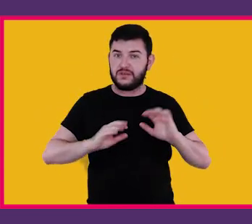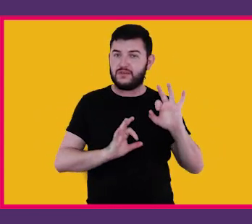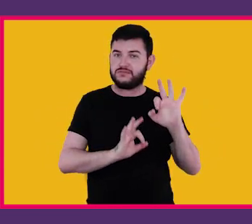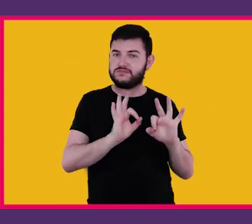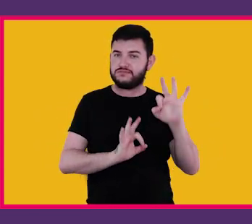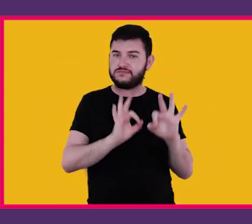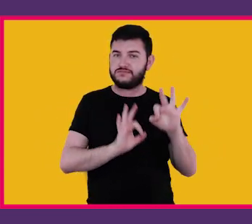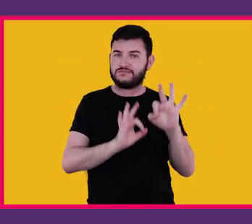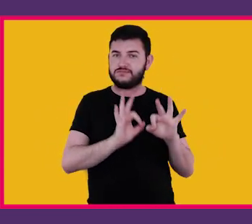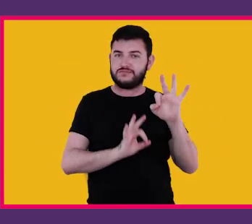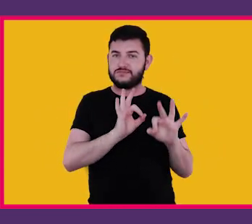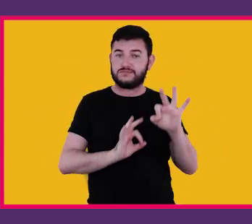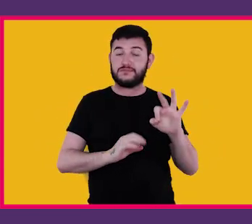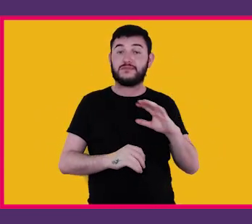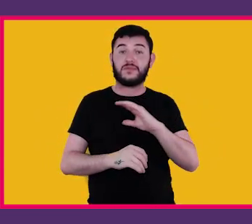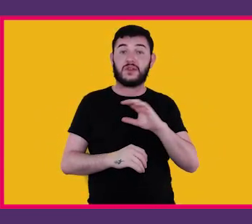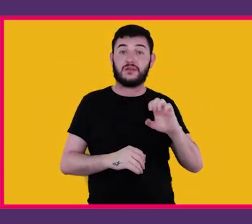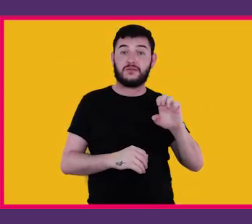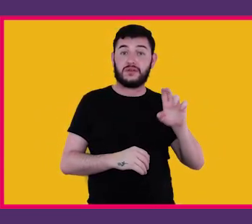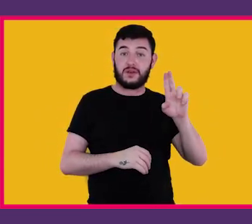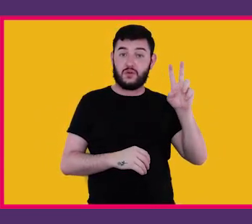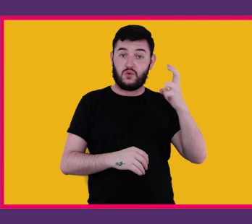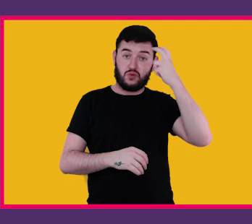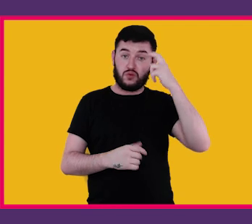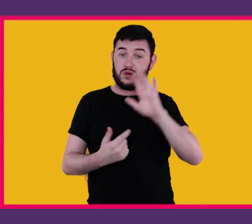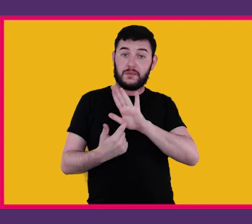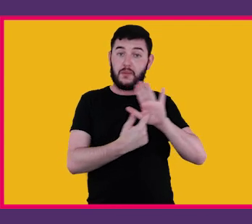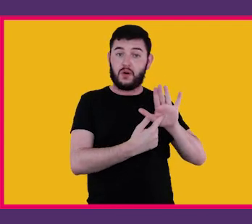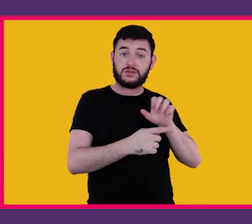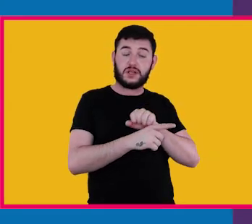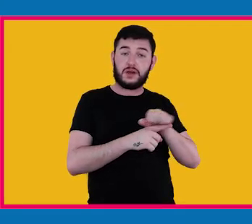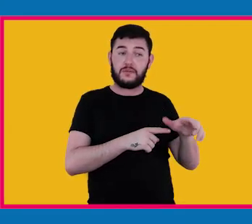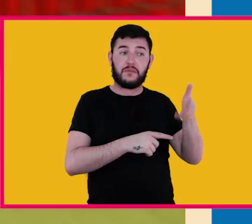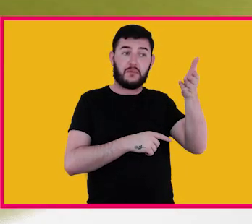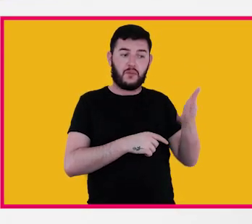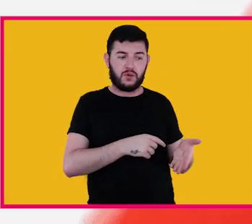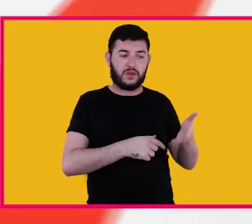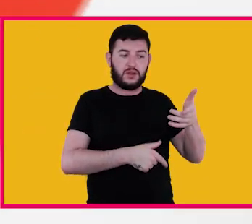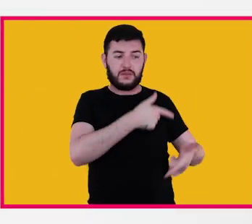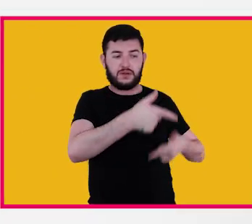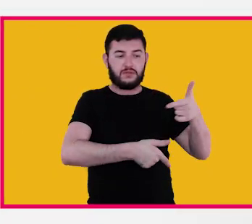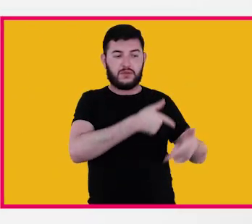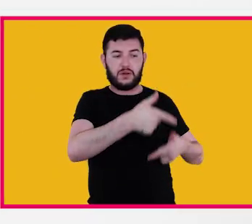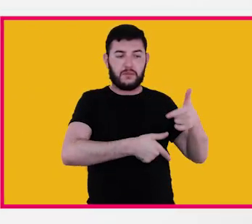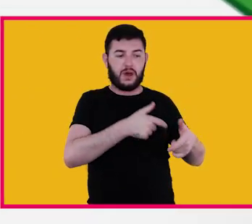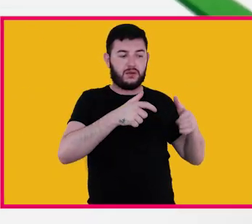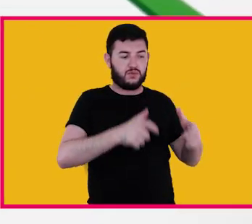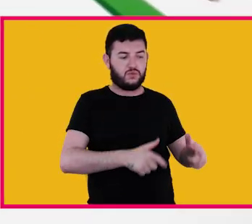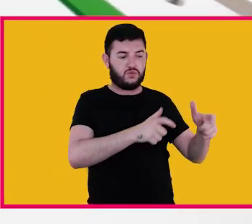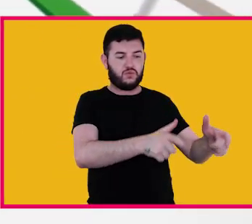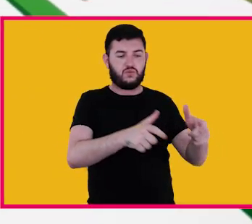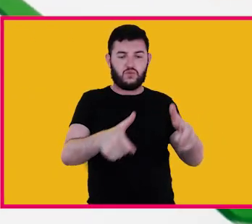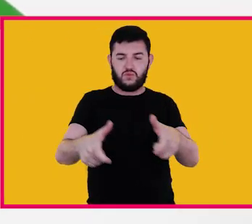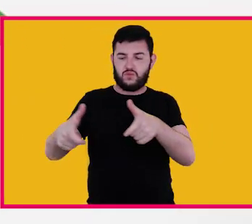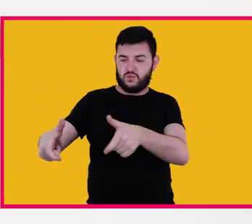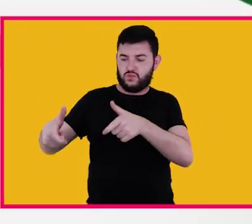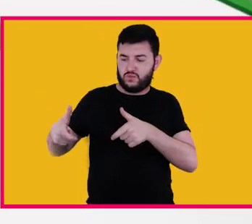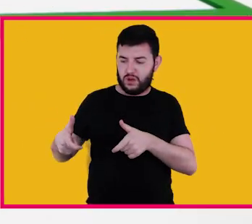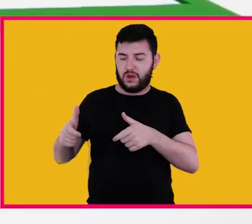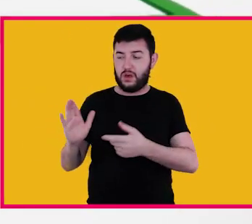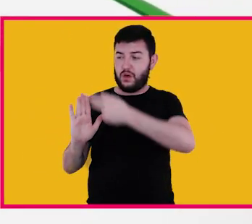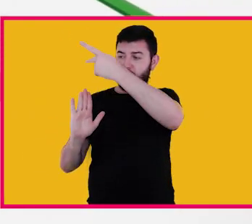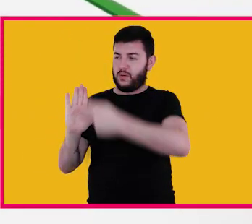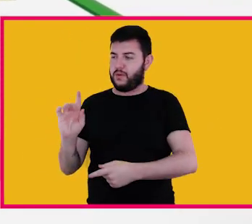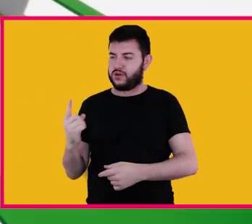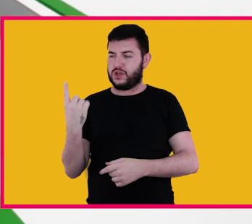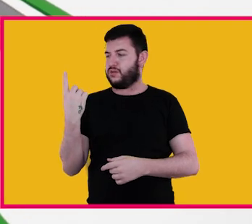de forma que cada Céu da Cultura responda às potencialidades e demandas de cada localidade. Então, o que vamos apresentar aqui não é um único projeto, mas